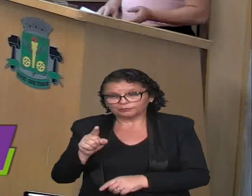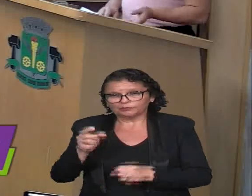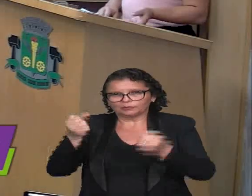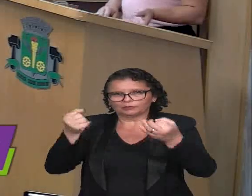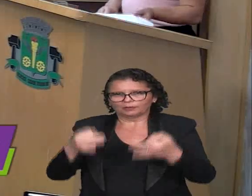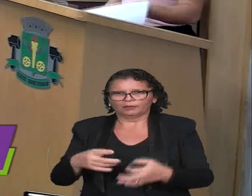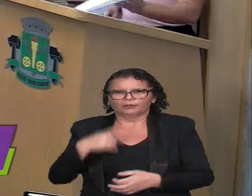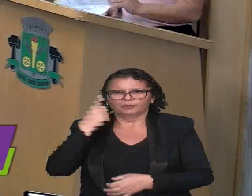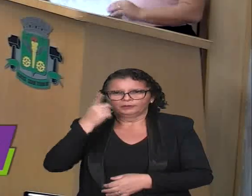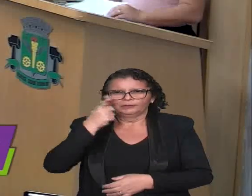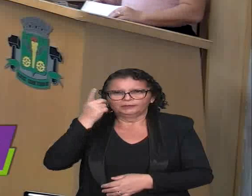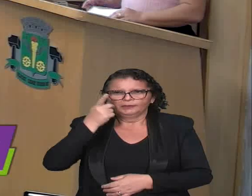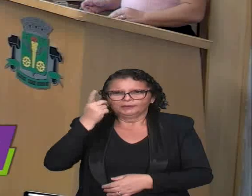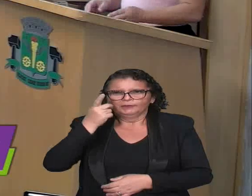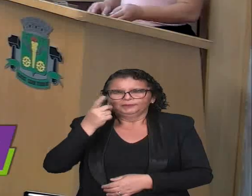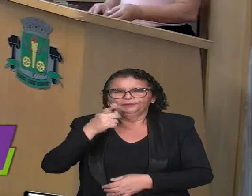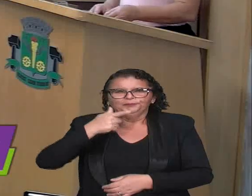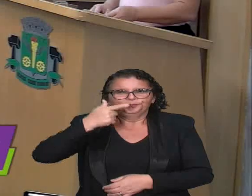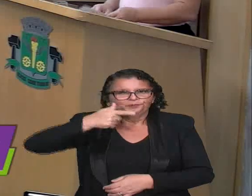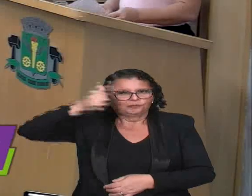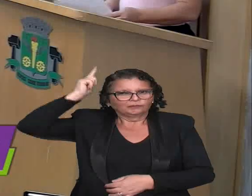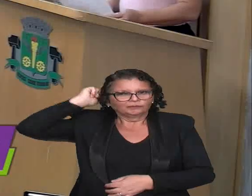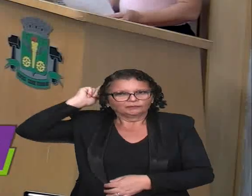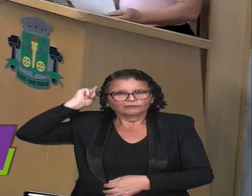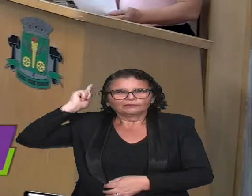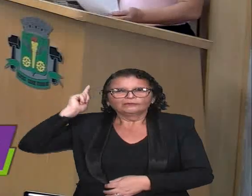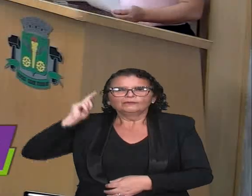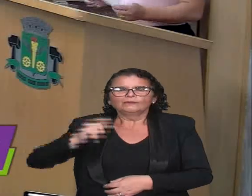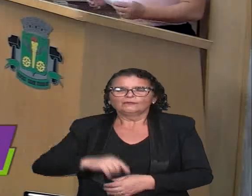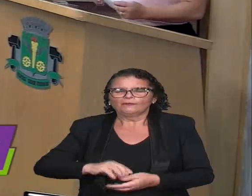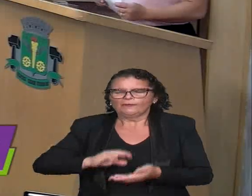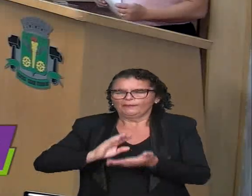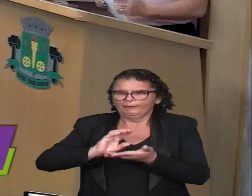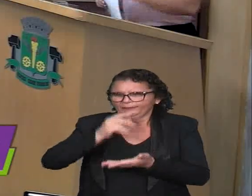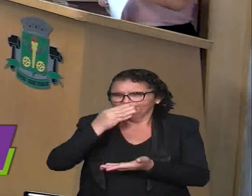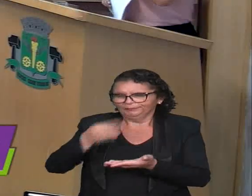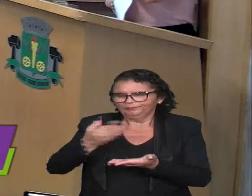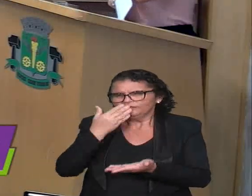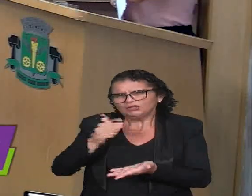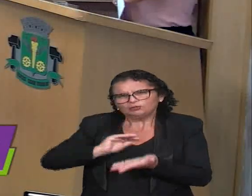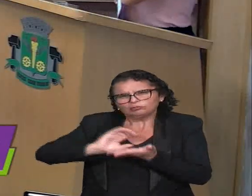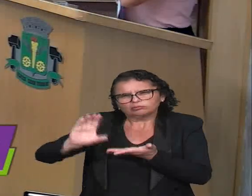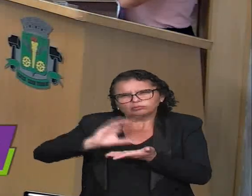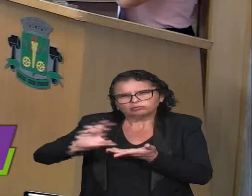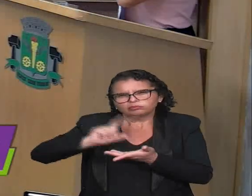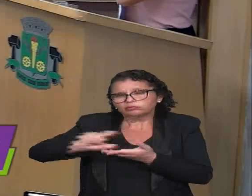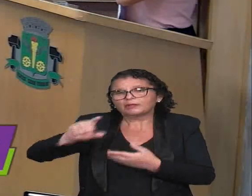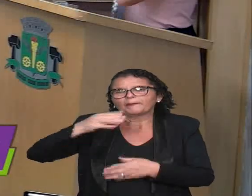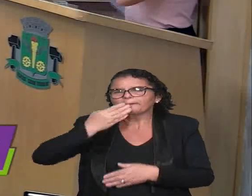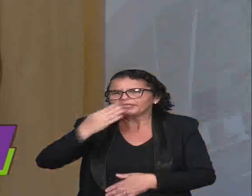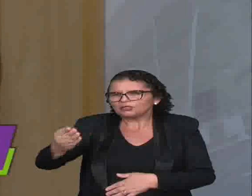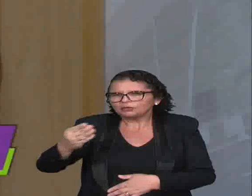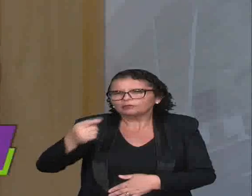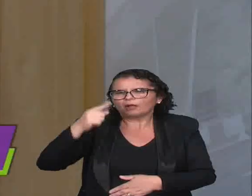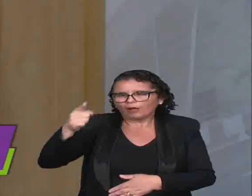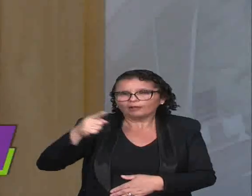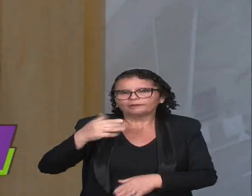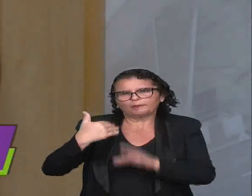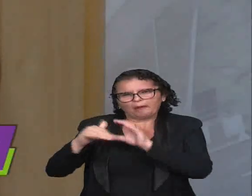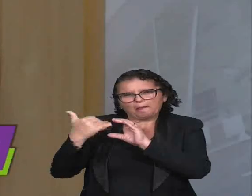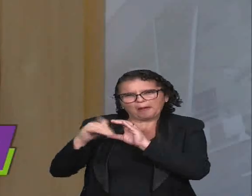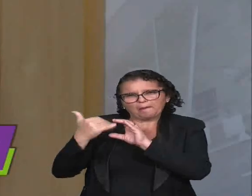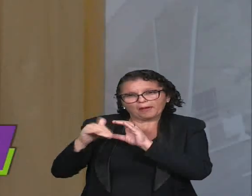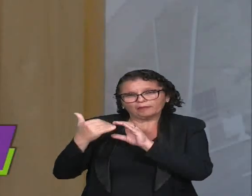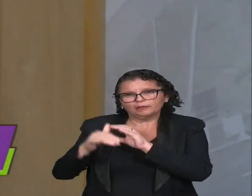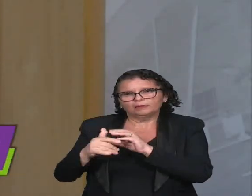o deputado G que mandamos vários ofícios e que ele em relação